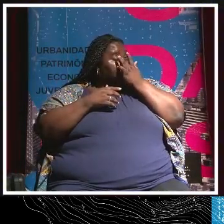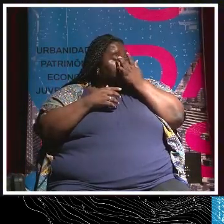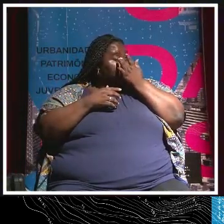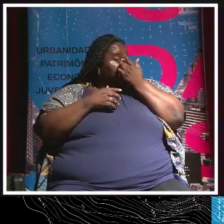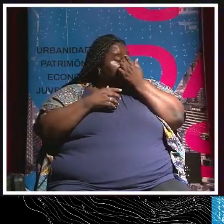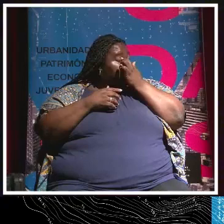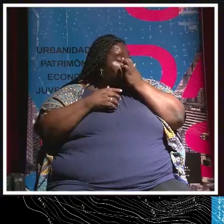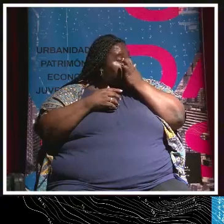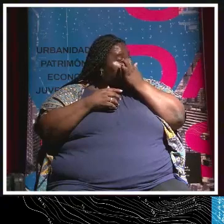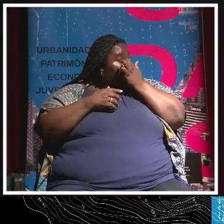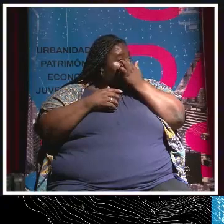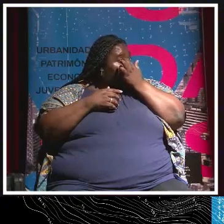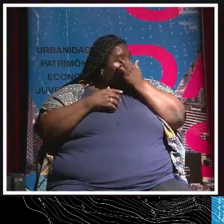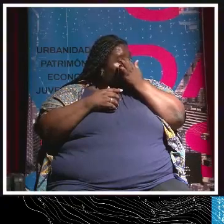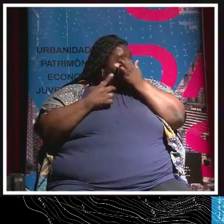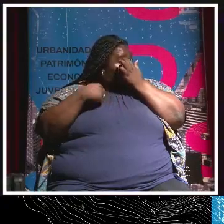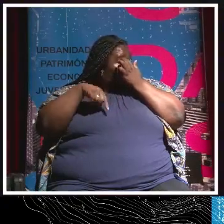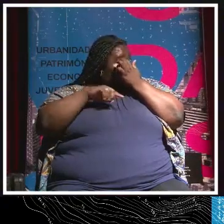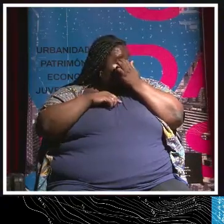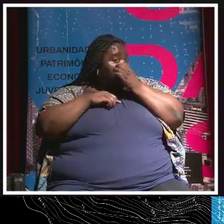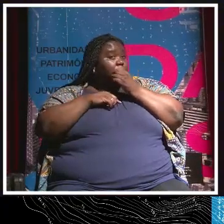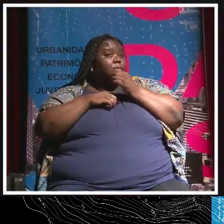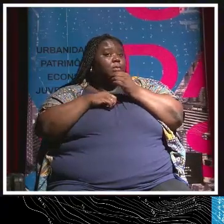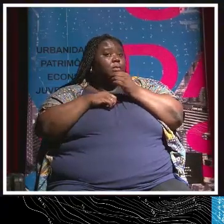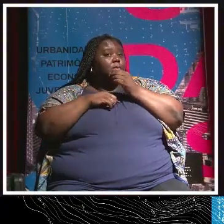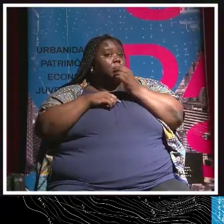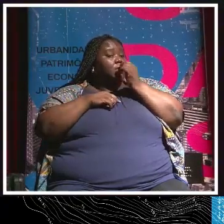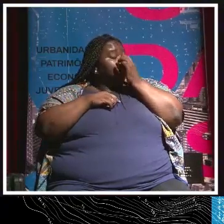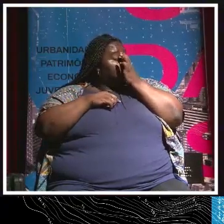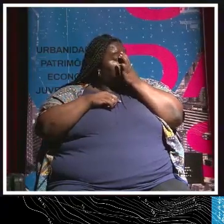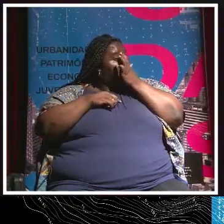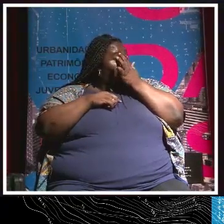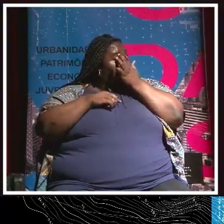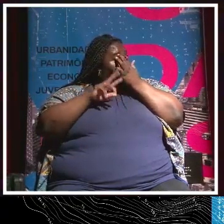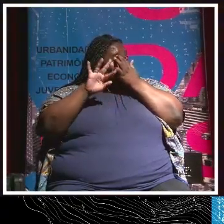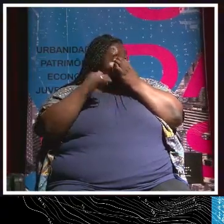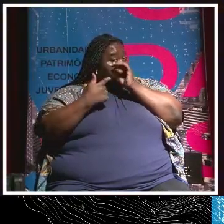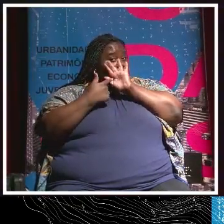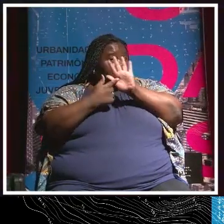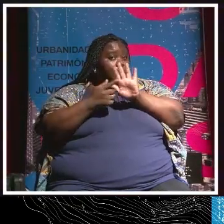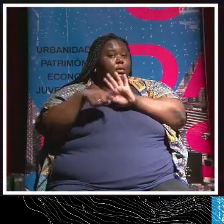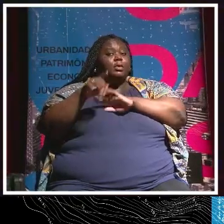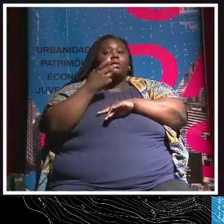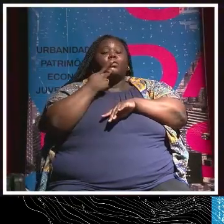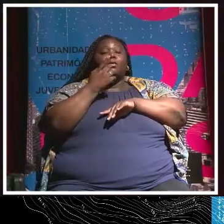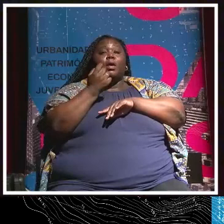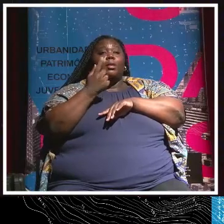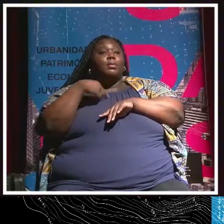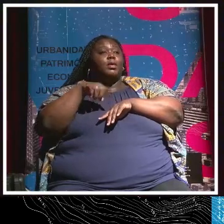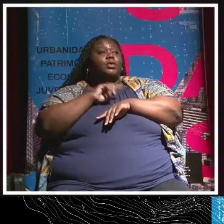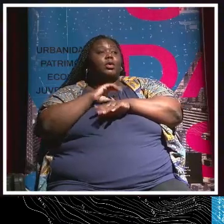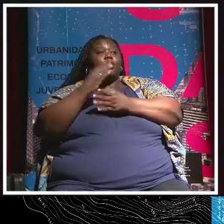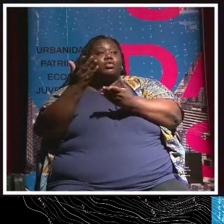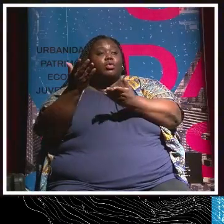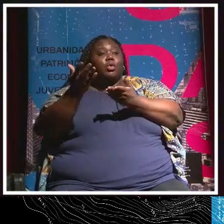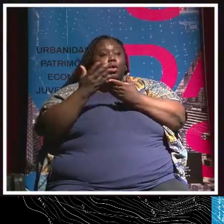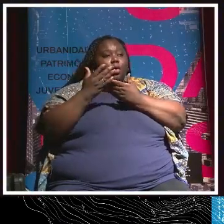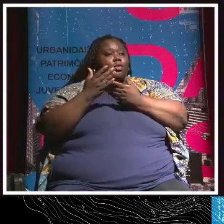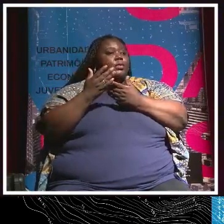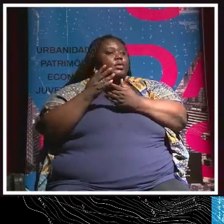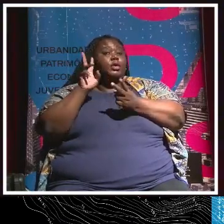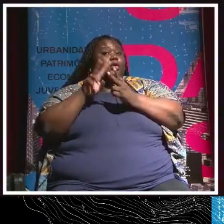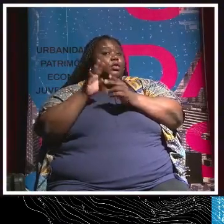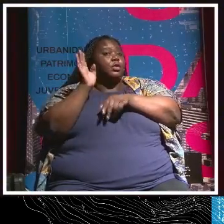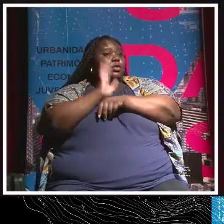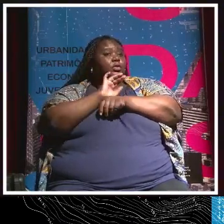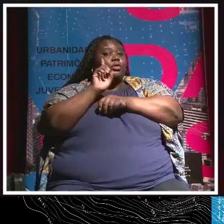é a nossa conferência. E eu vou apresentar aqui, falar um pouquinho de quem é o nosso convidado, que vai aparecer no vídeo já